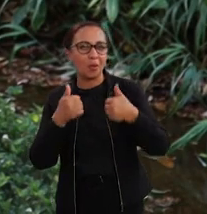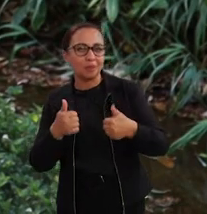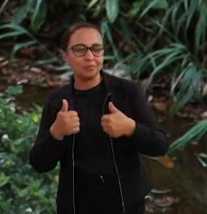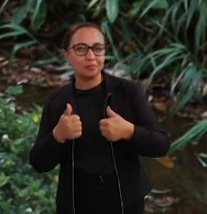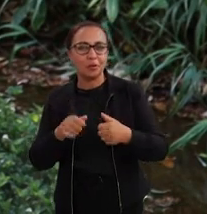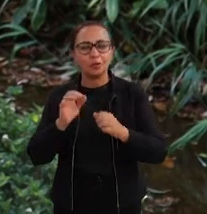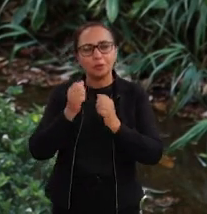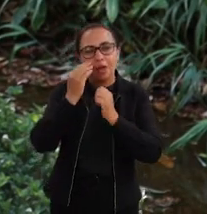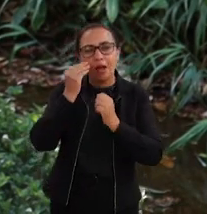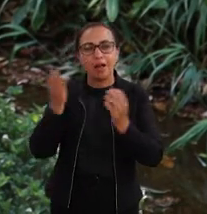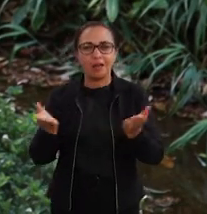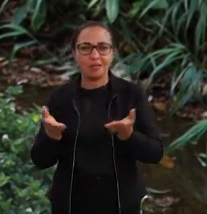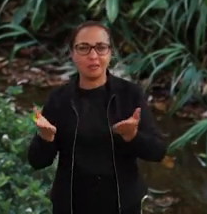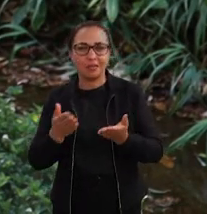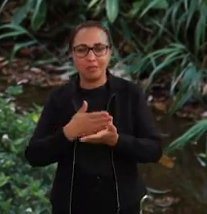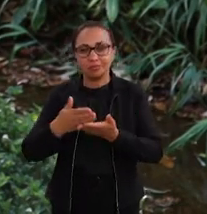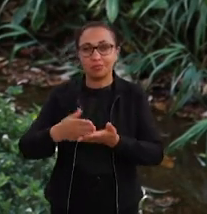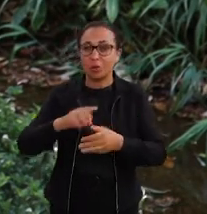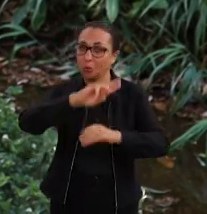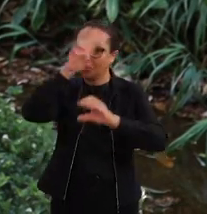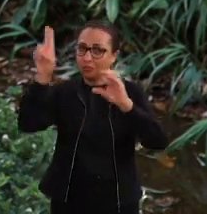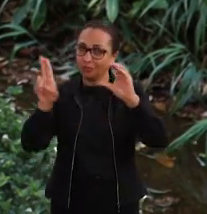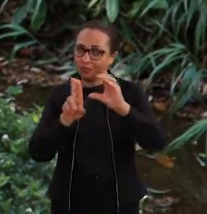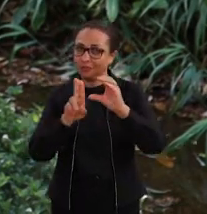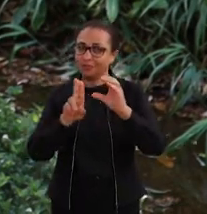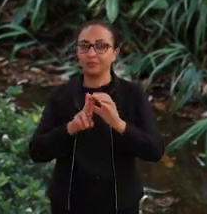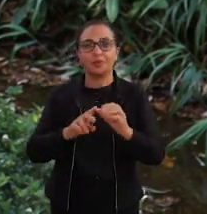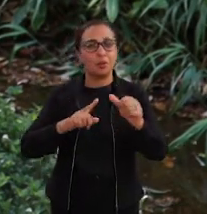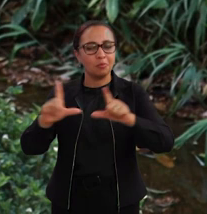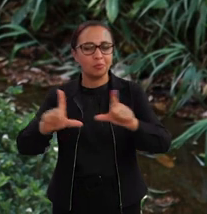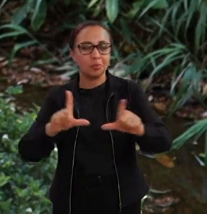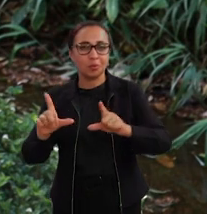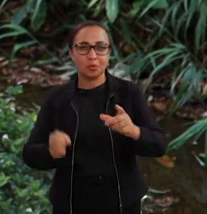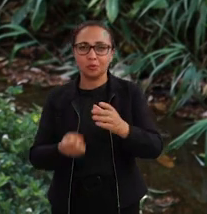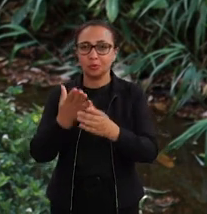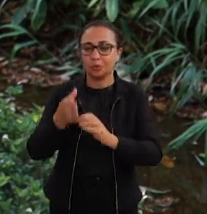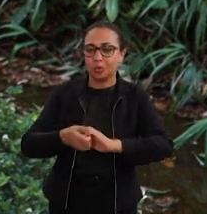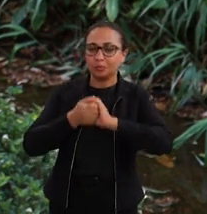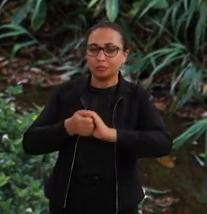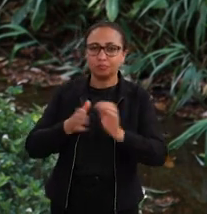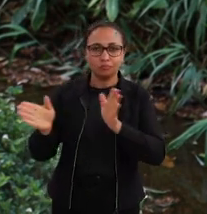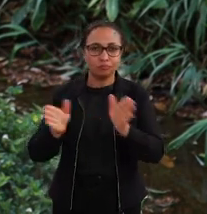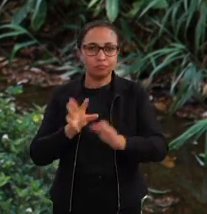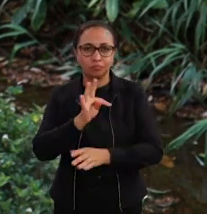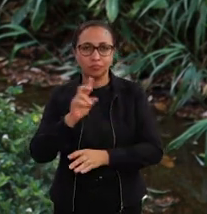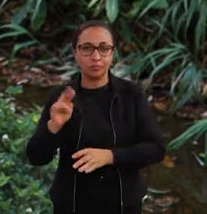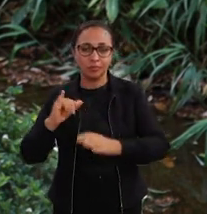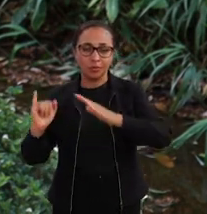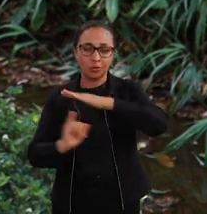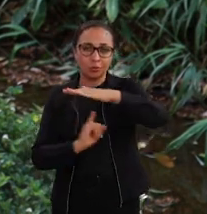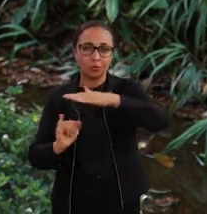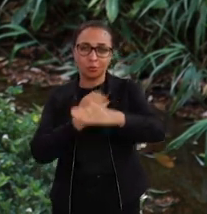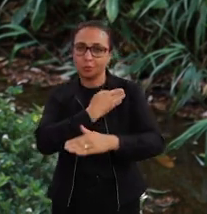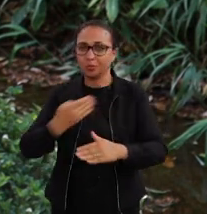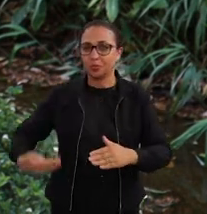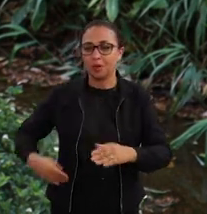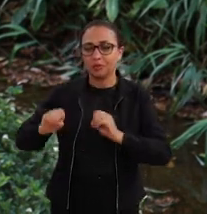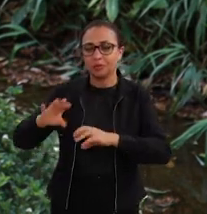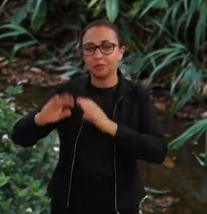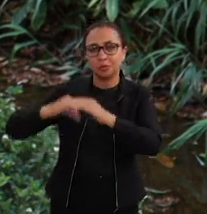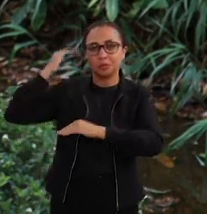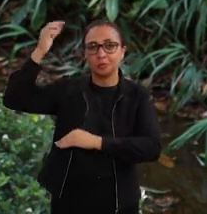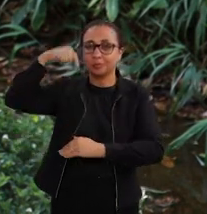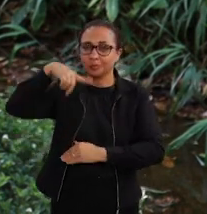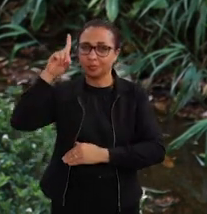Olá, tudo bem? Você confere a partir de agora mais um Univerciência, um programa que é fruto da parceria entre TVs e instituições públicas de